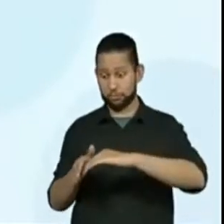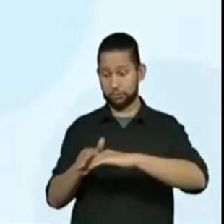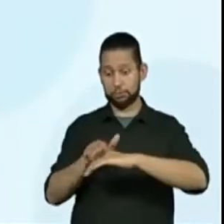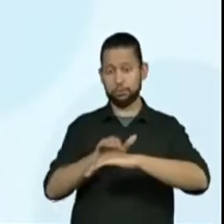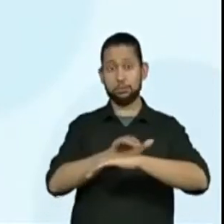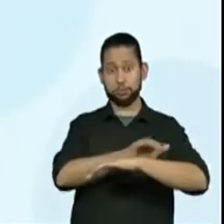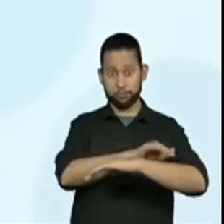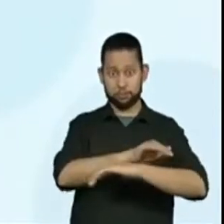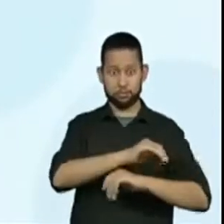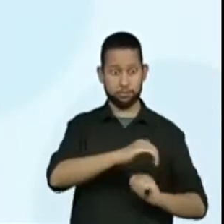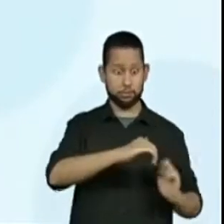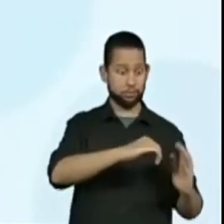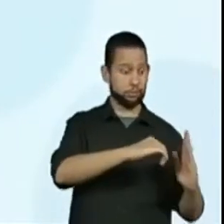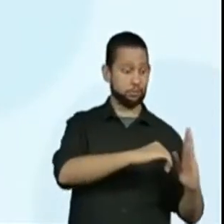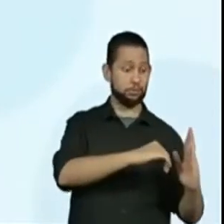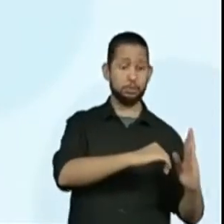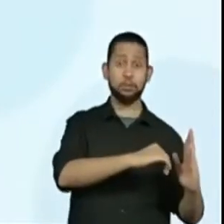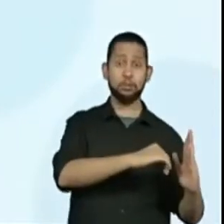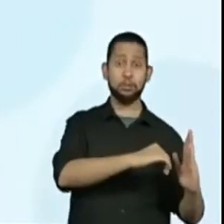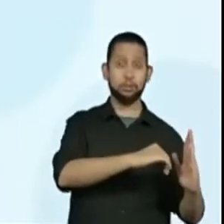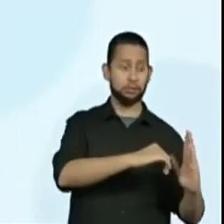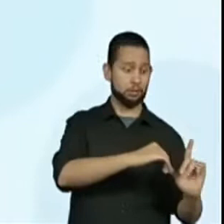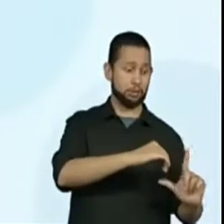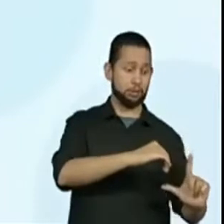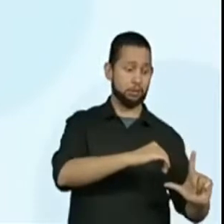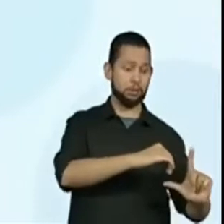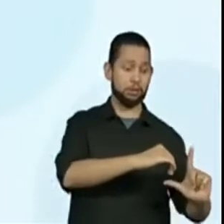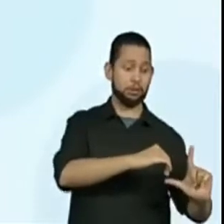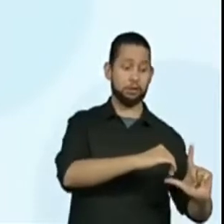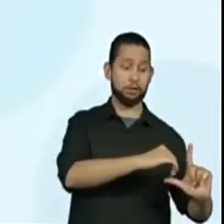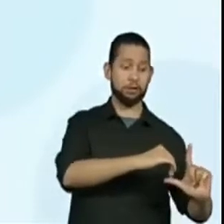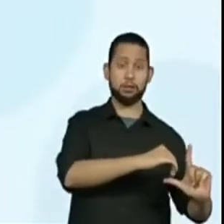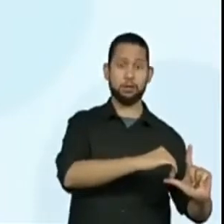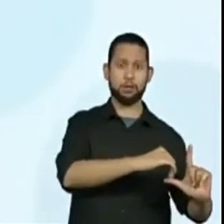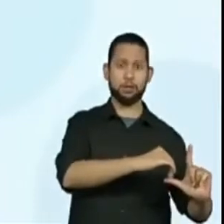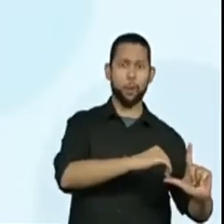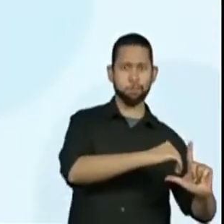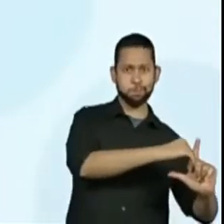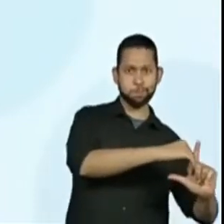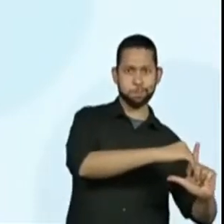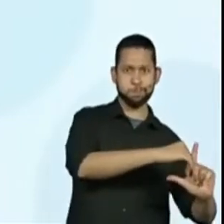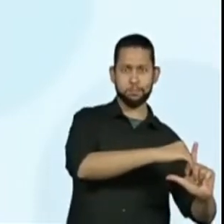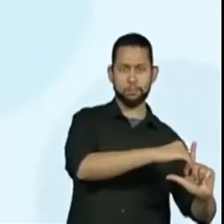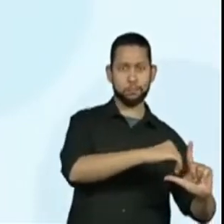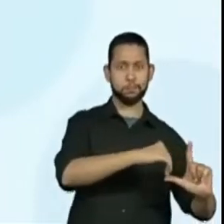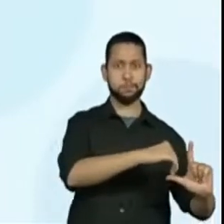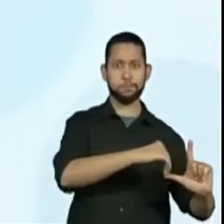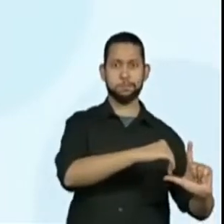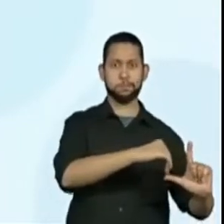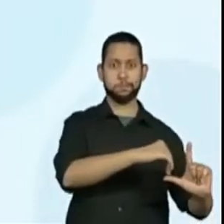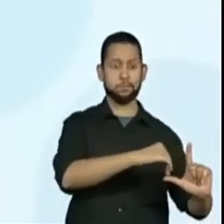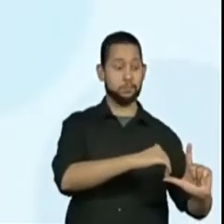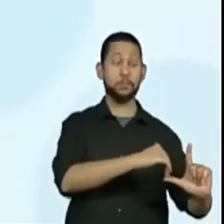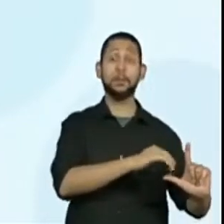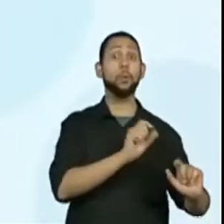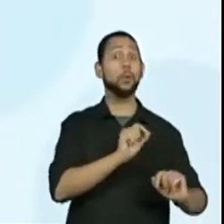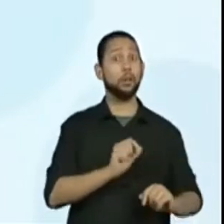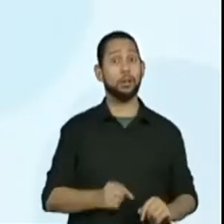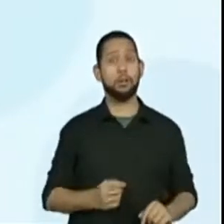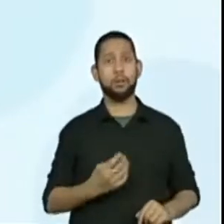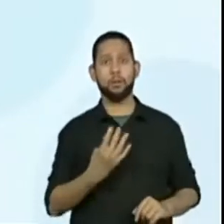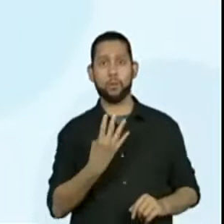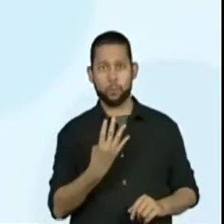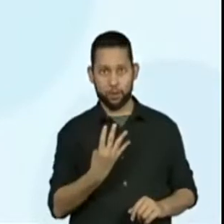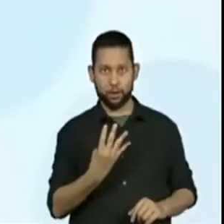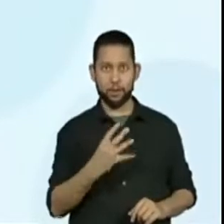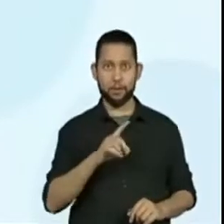inteiro. Só metade do quadradinho. Então, o comprimento do carro ocupou